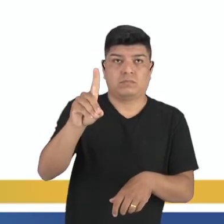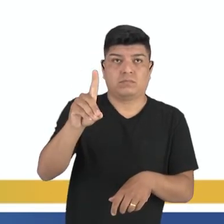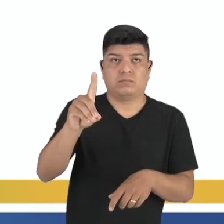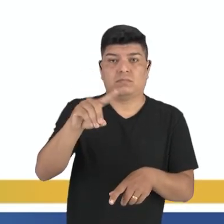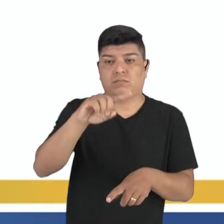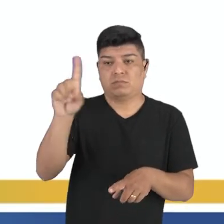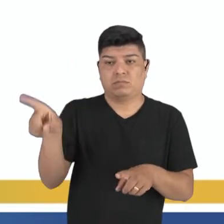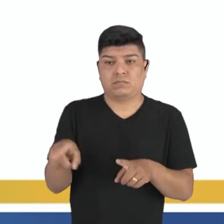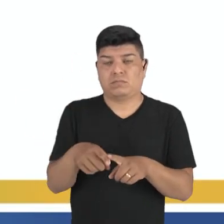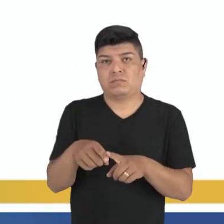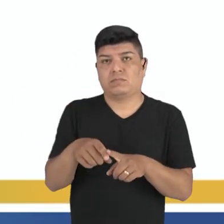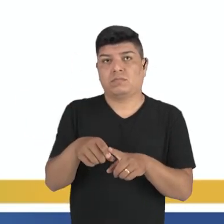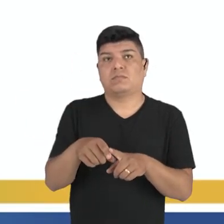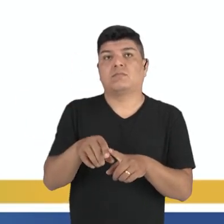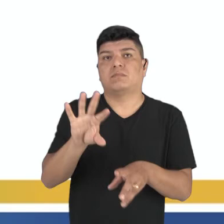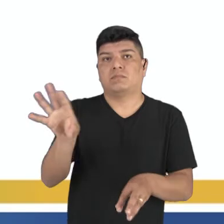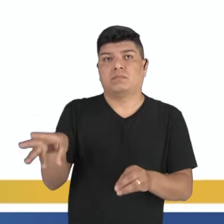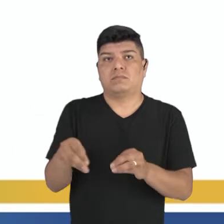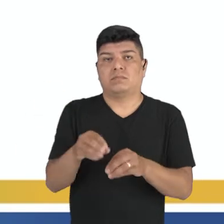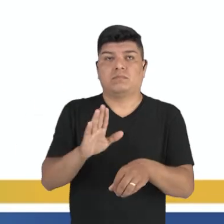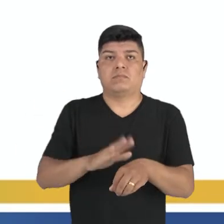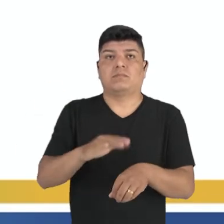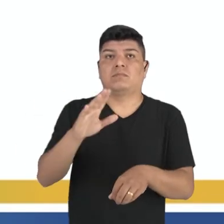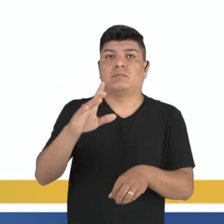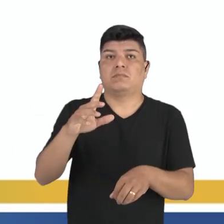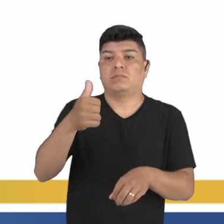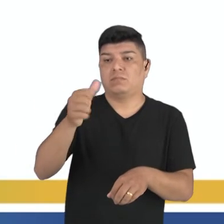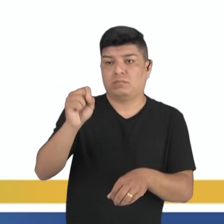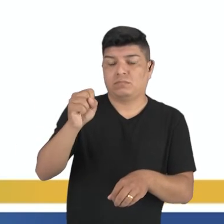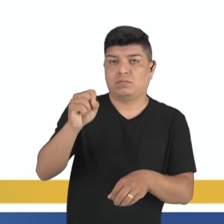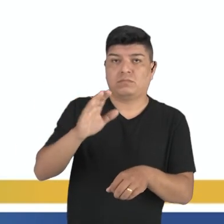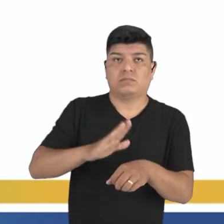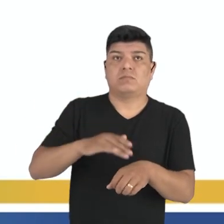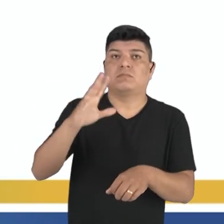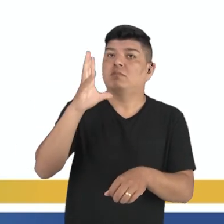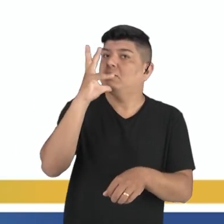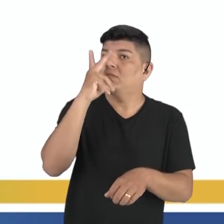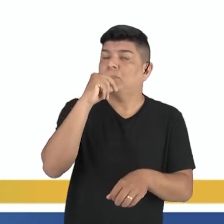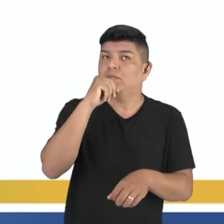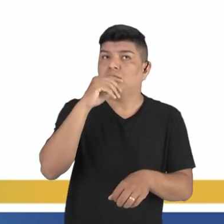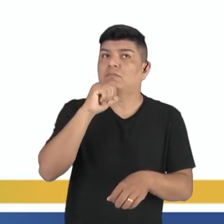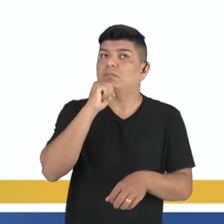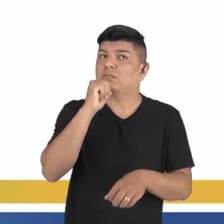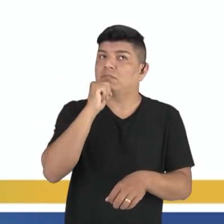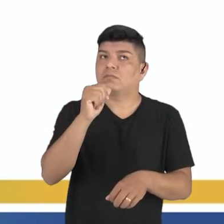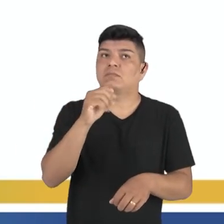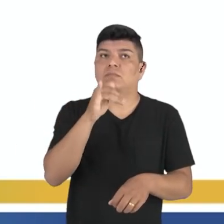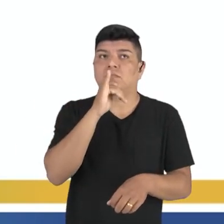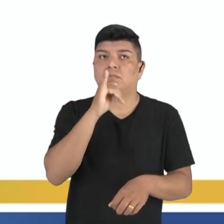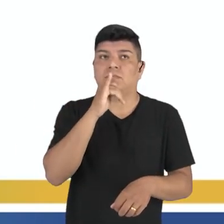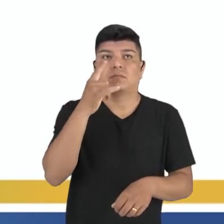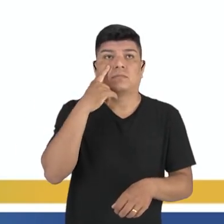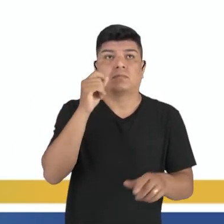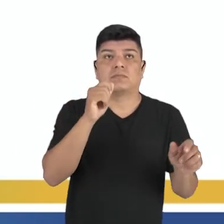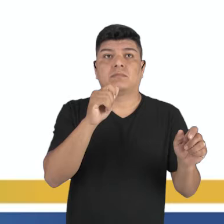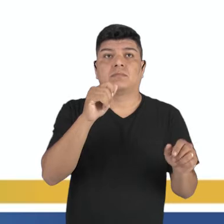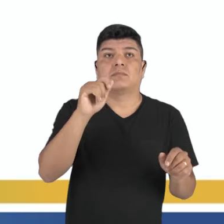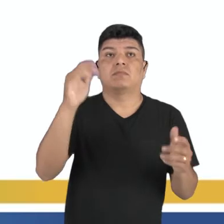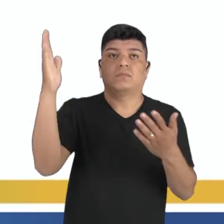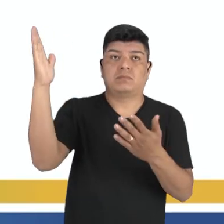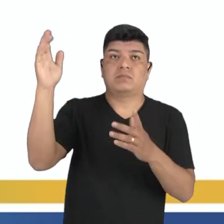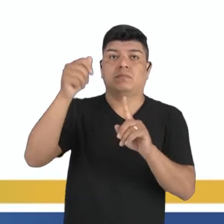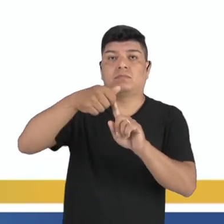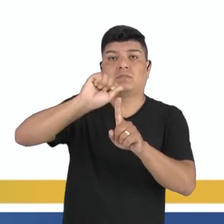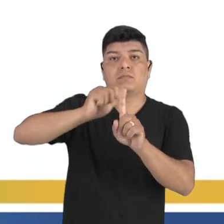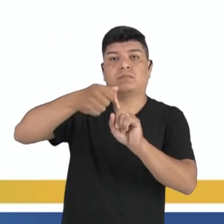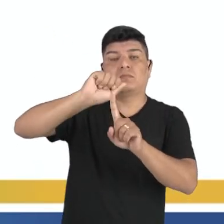mais curto e 11 dias do seu ciclo mais longo de menstruação, certo? Então vamos aqui. Olha, vamos dar um exemplo. Uma mulher ela anotou o seu ciclo,